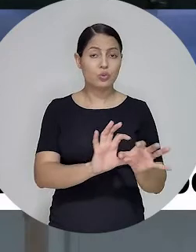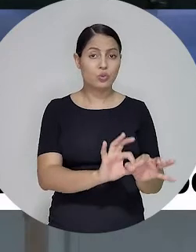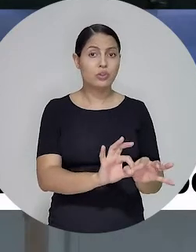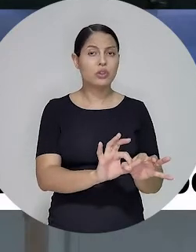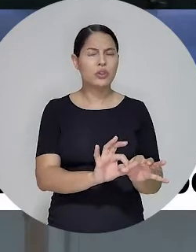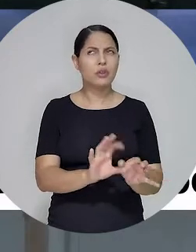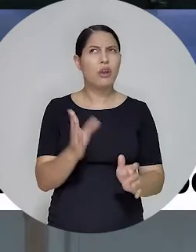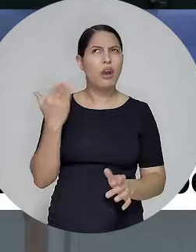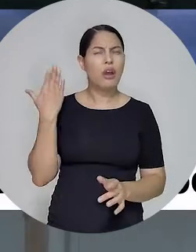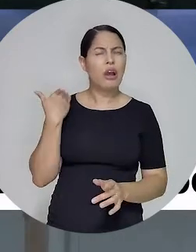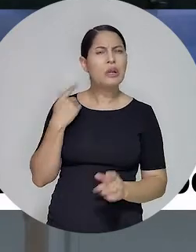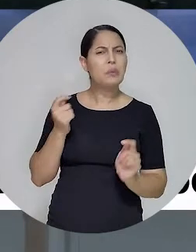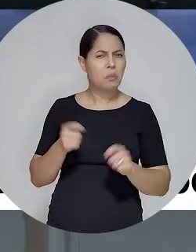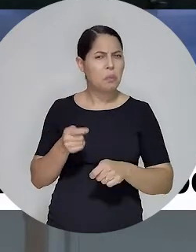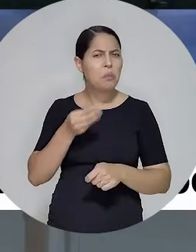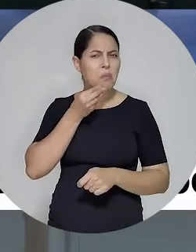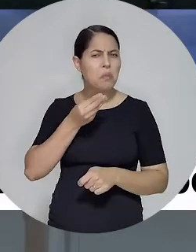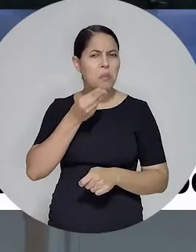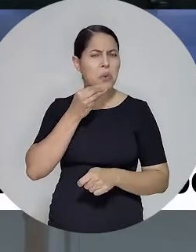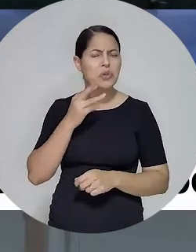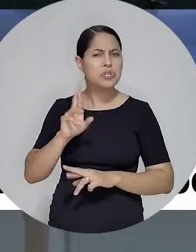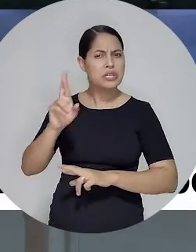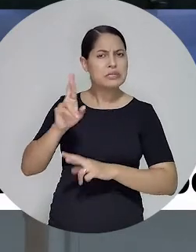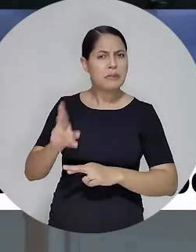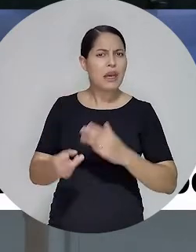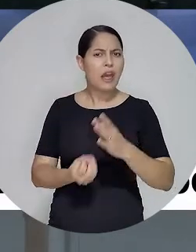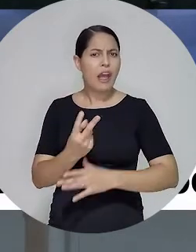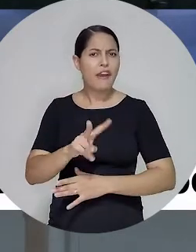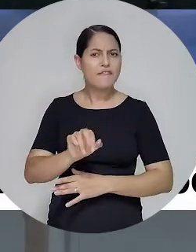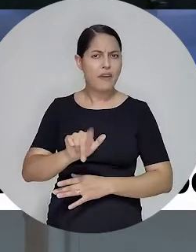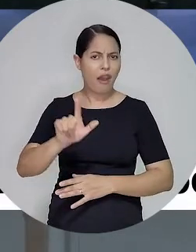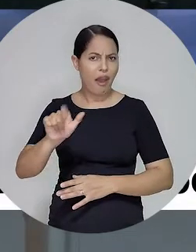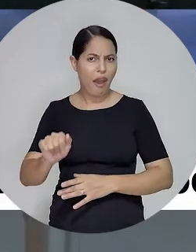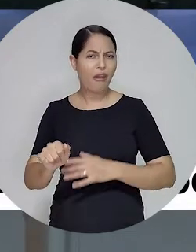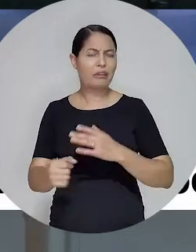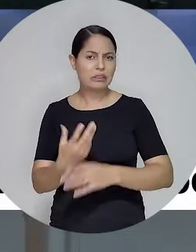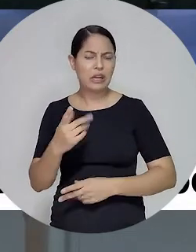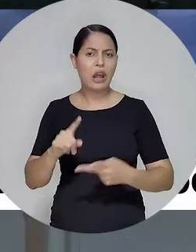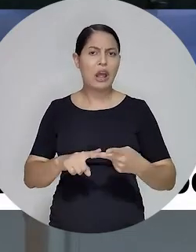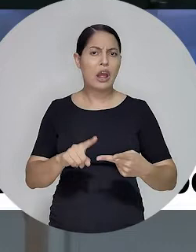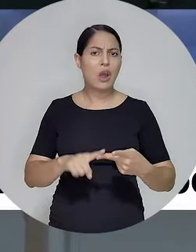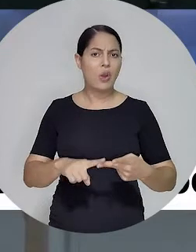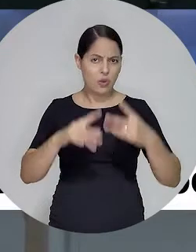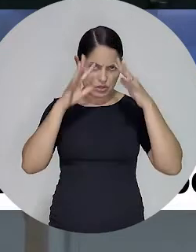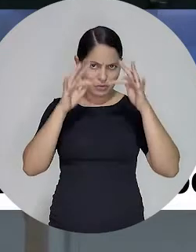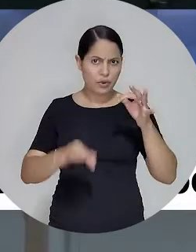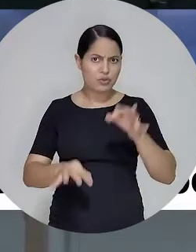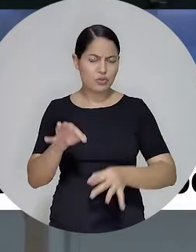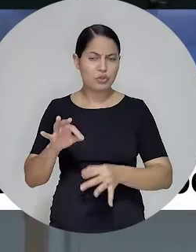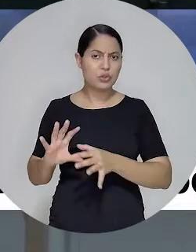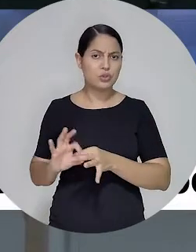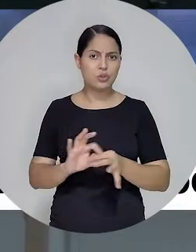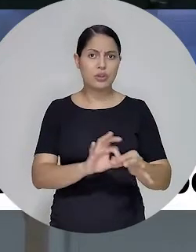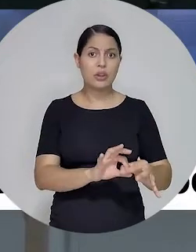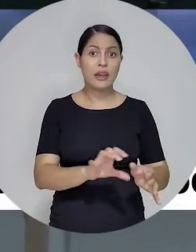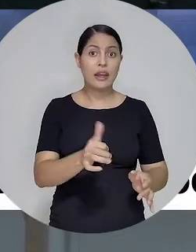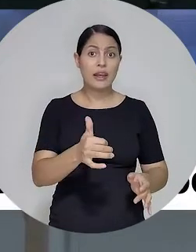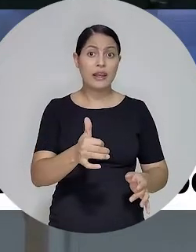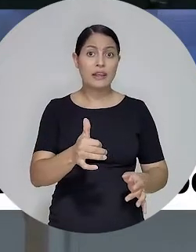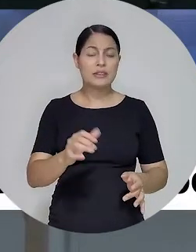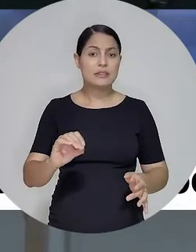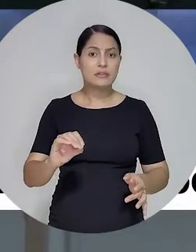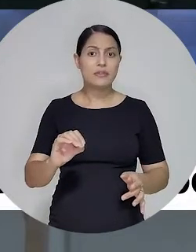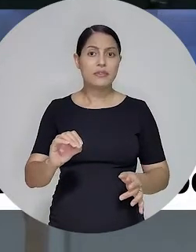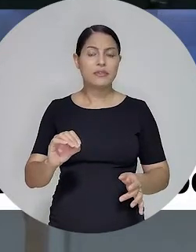diferente do que inclusive poder-se-ia esperar numa eventual criação de mais vagas, ampliação do Tribunal de Justiça, em que se